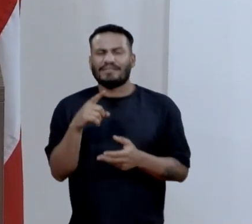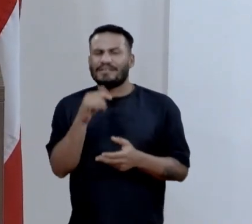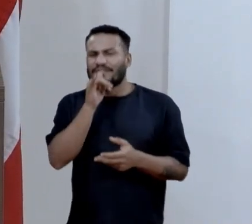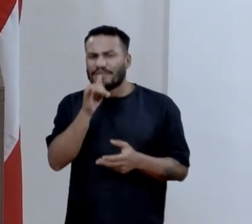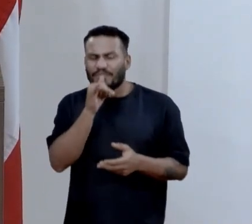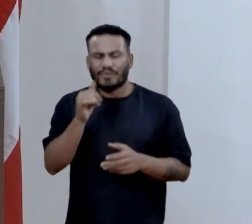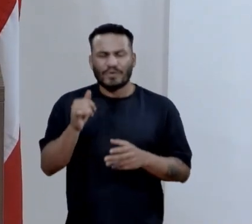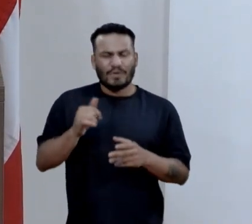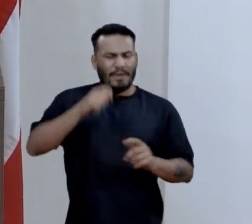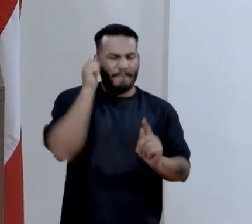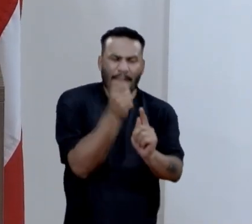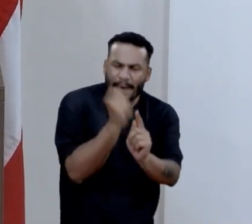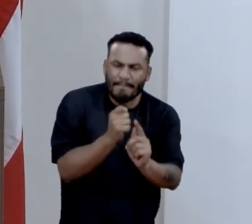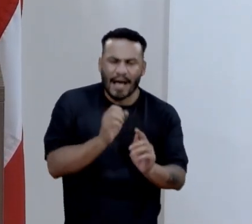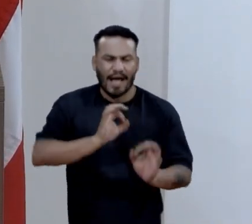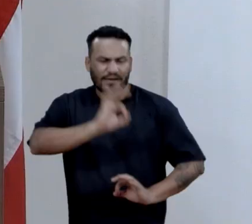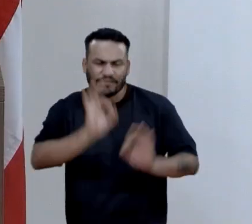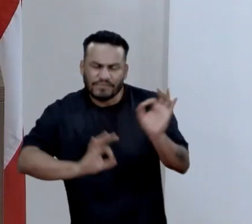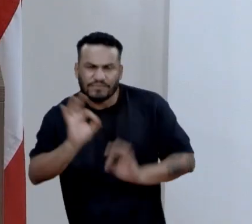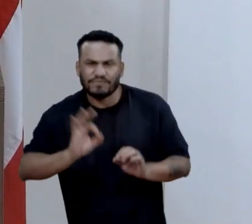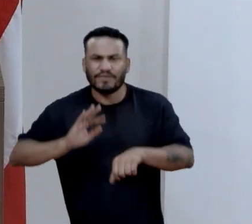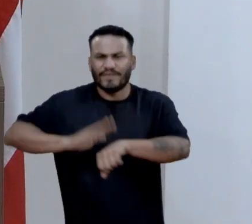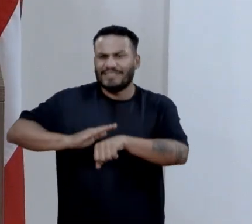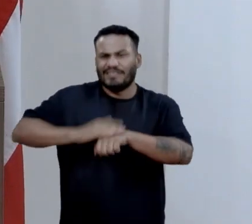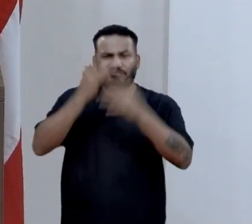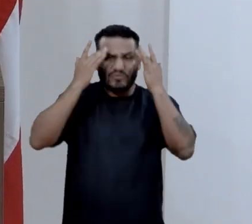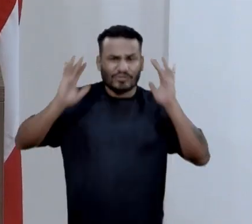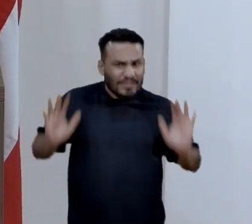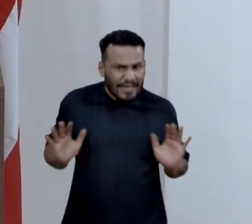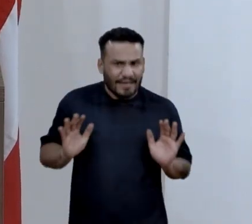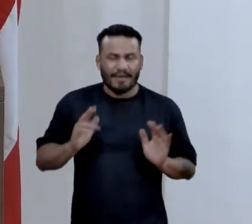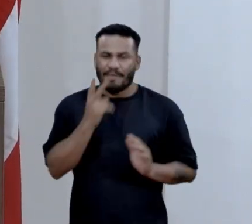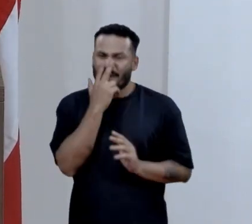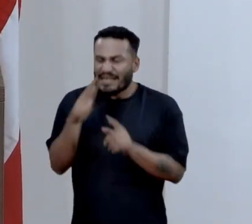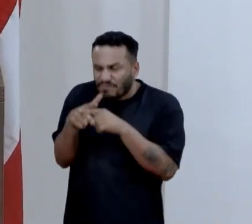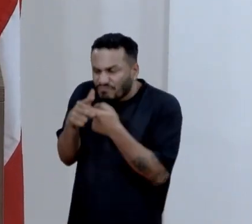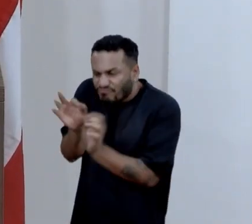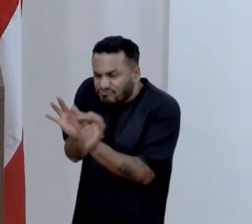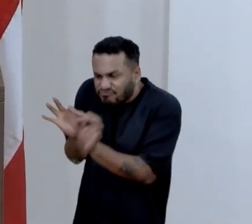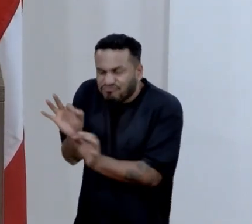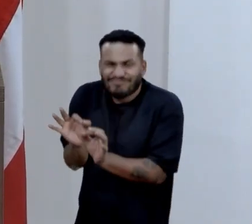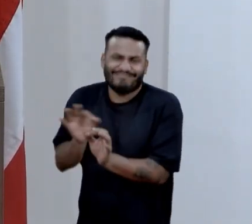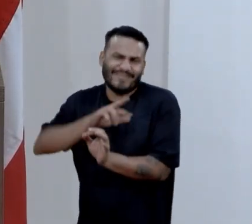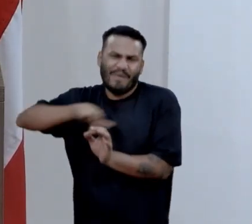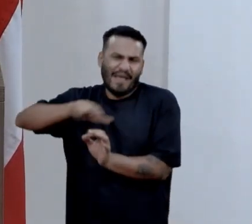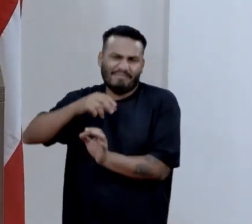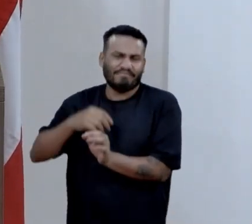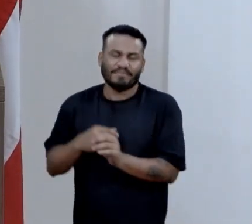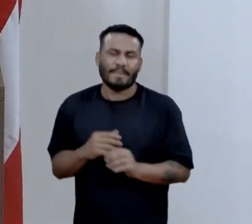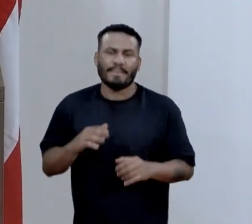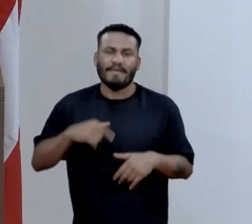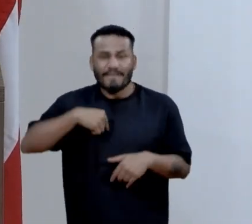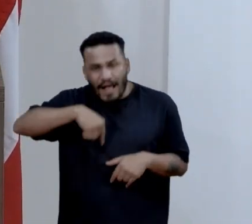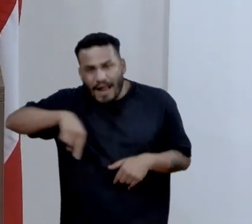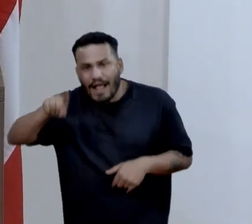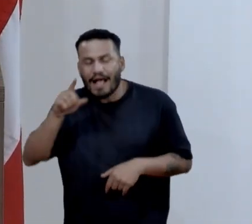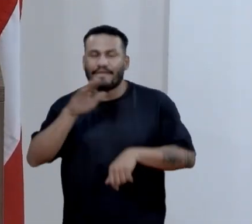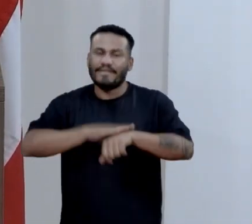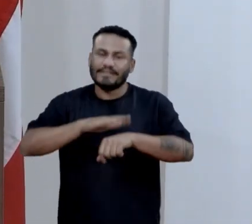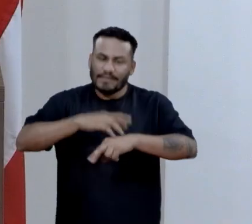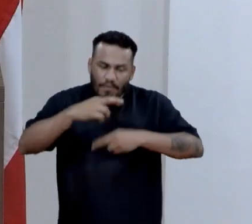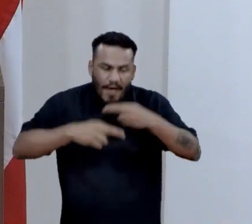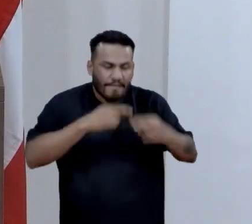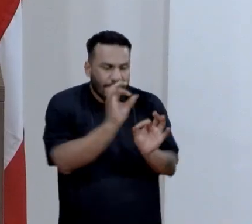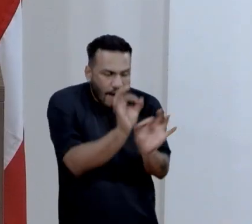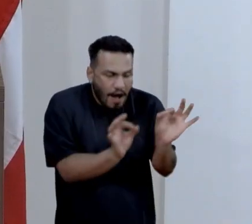martelinho com madeirinha, fazendo uma, sei lá o que é aquilo, que nem é gambiarra, aquilo ali não serve. Vão lá, façam uma reforma,